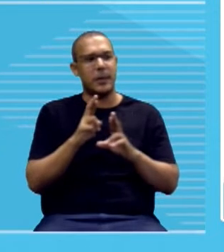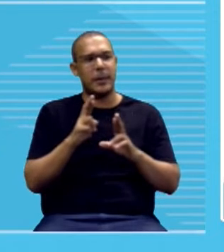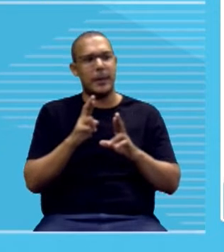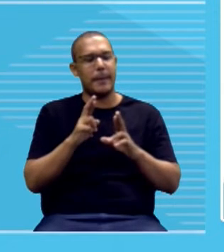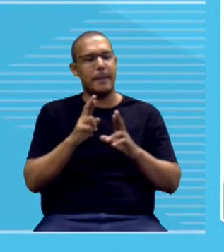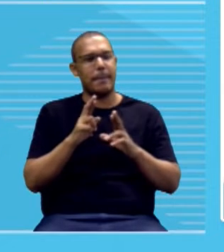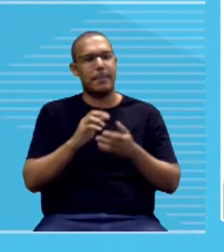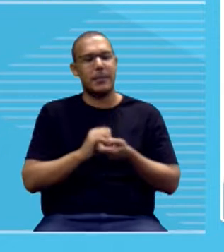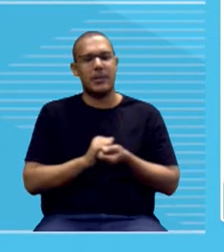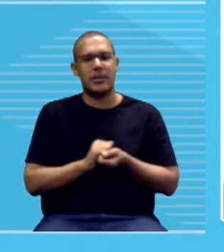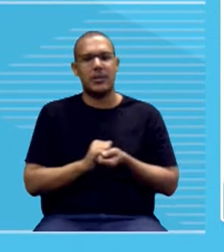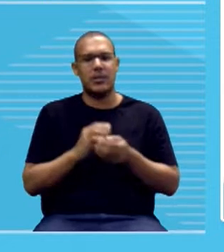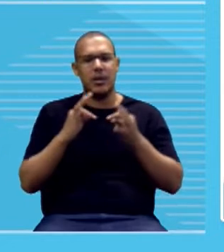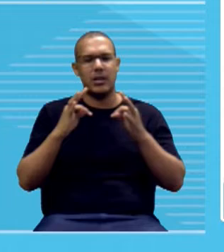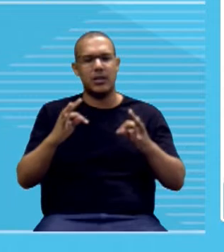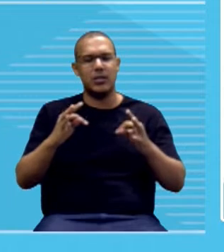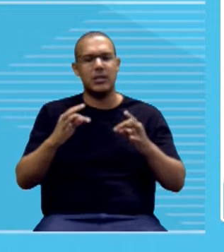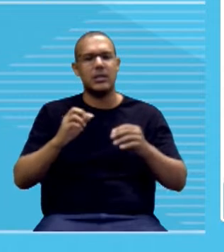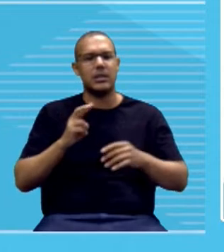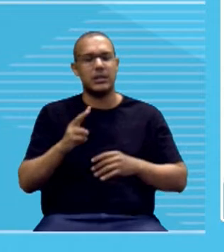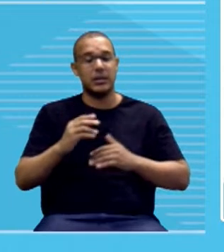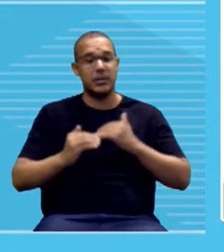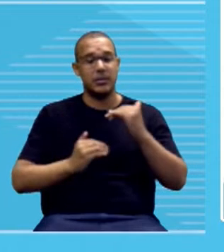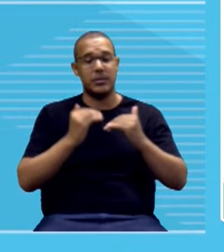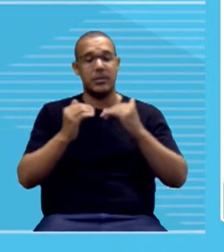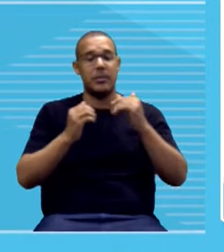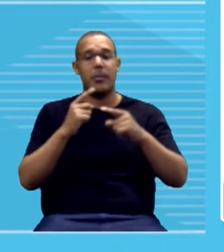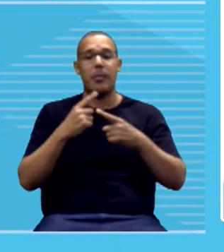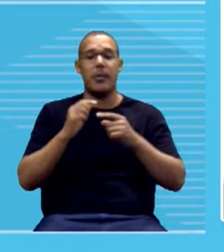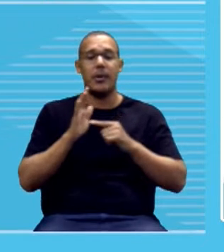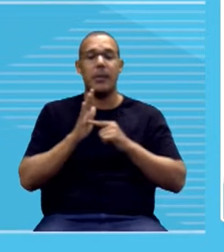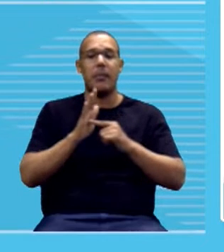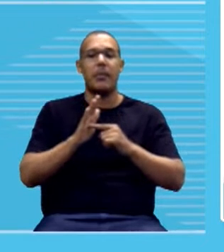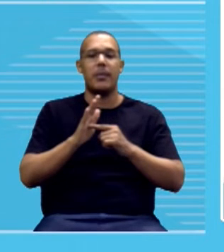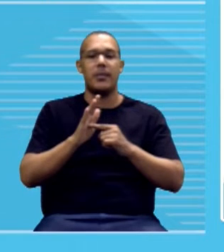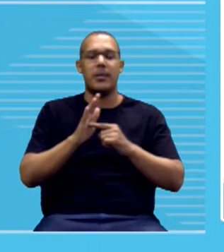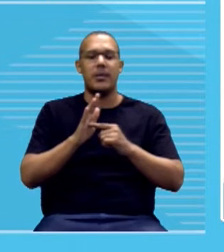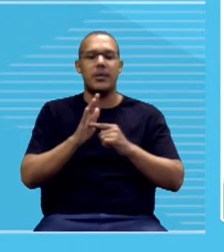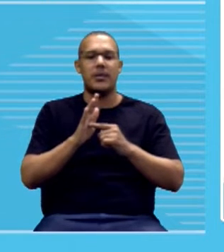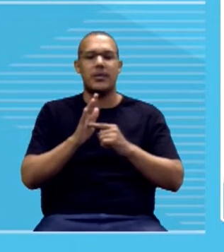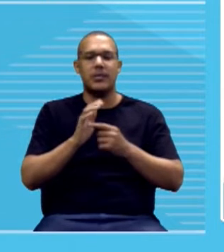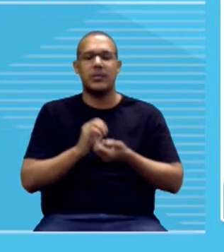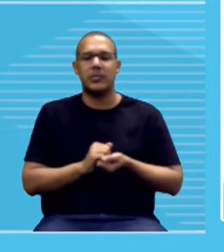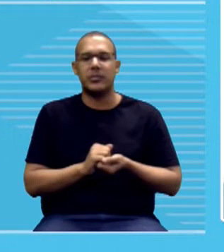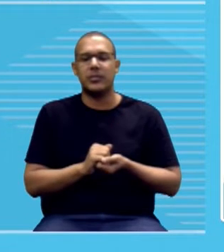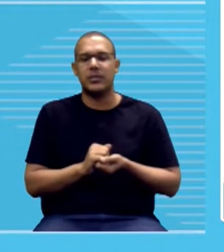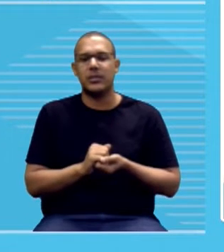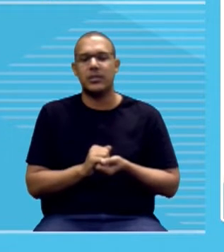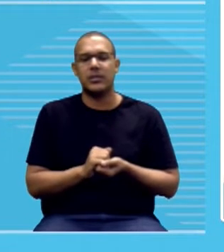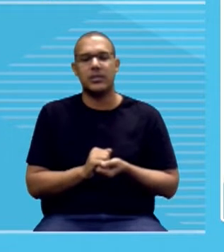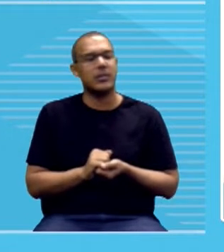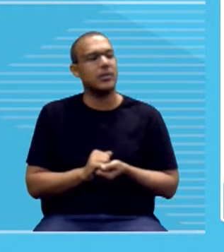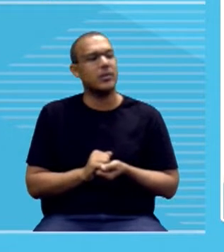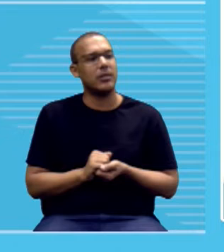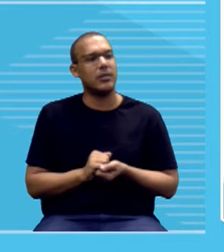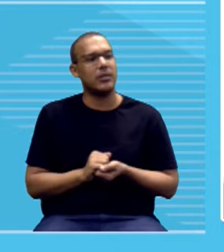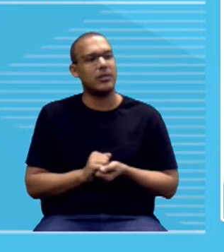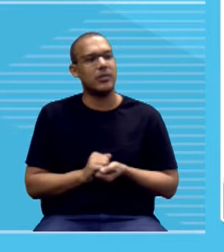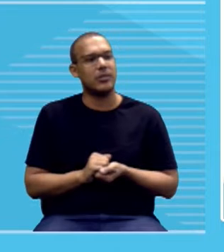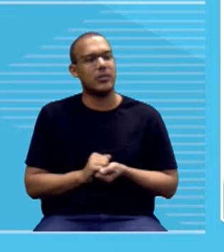uma tecnologia em constante crescimento, por apresentar menos impacto e investimento do que a